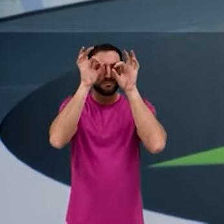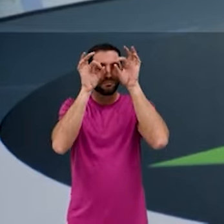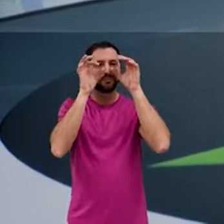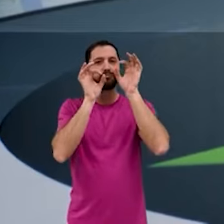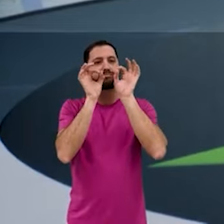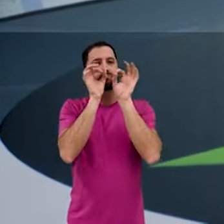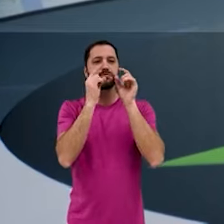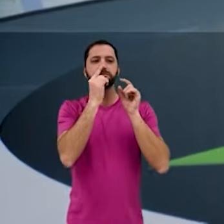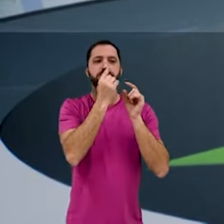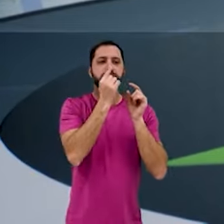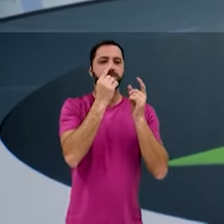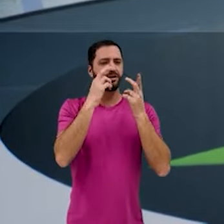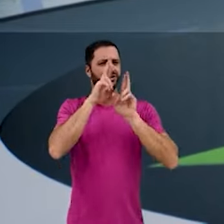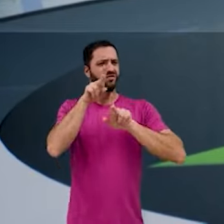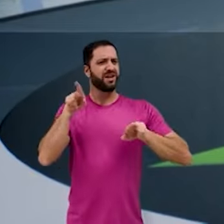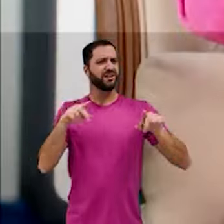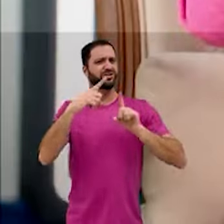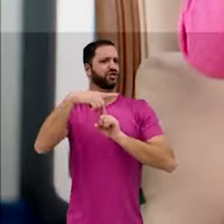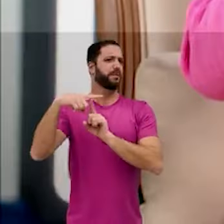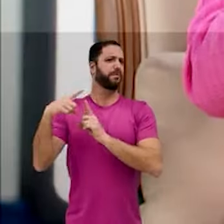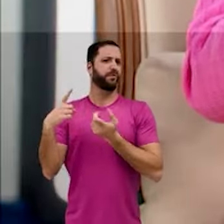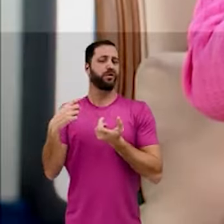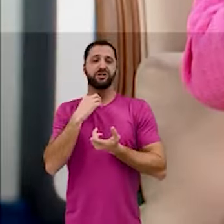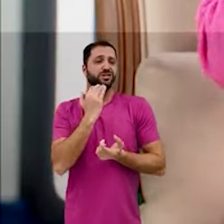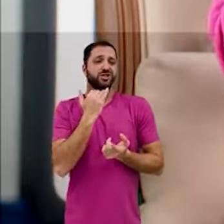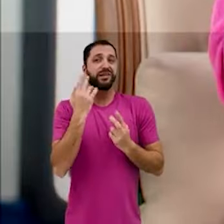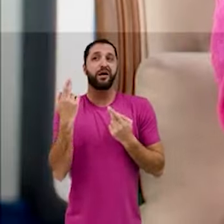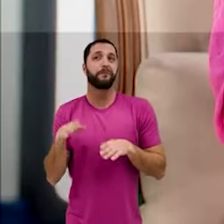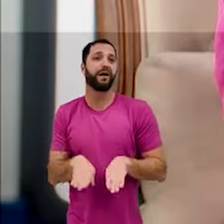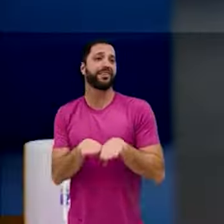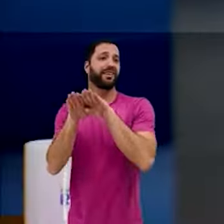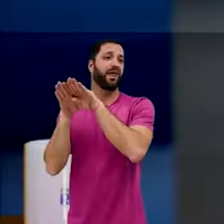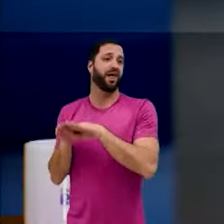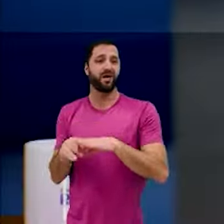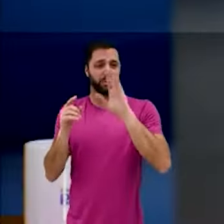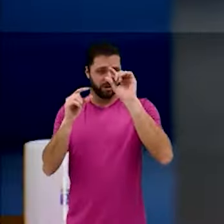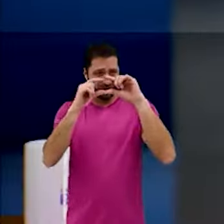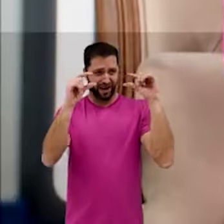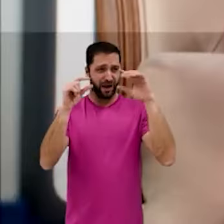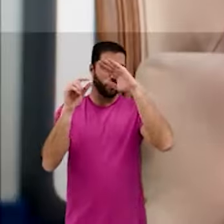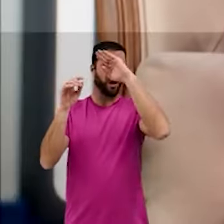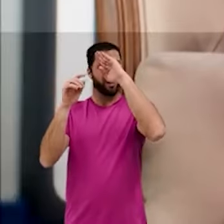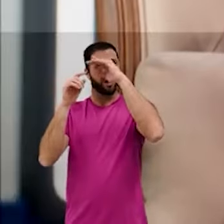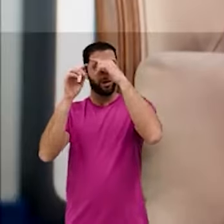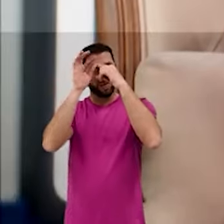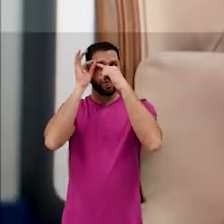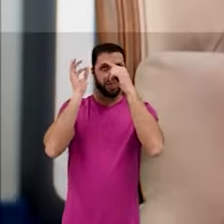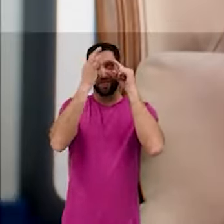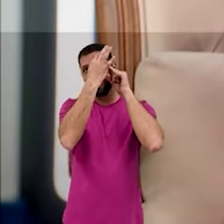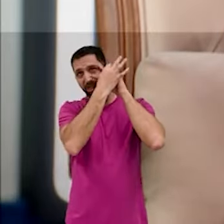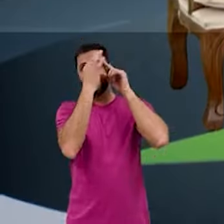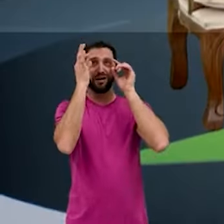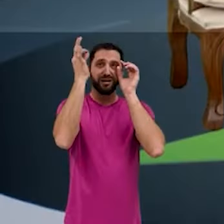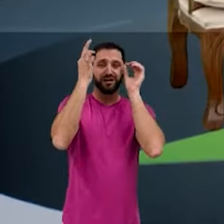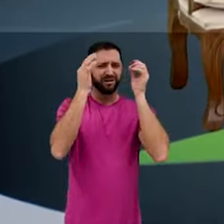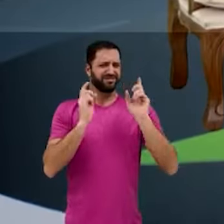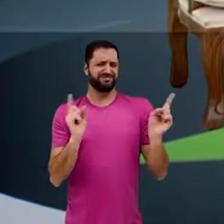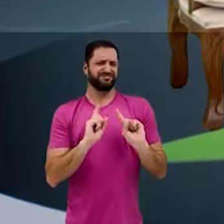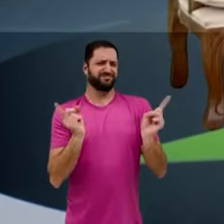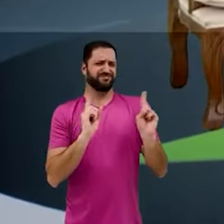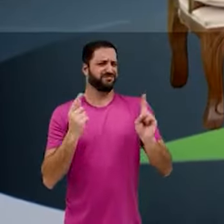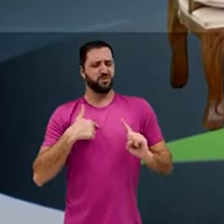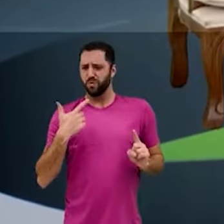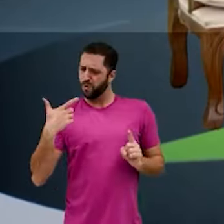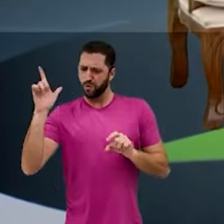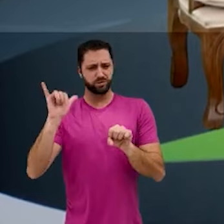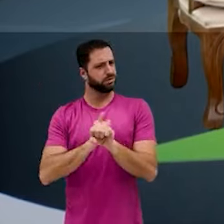e linha e padrão. E aprender no olho mesmo, eles têm que aprender sobre beleza. Qual é o detalhe que eu vou mexer, que eu vou deixar a minha